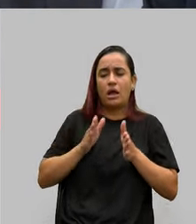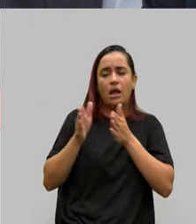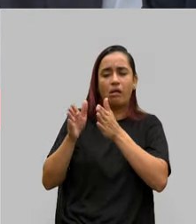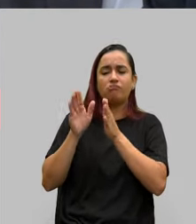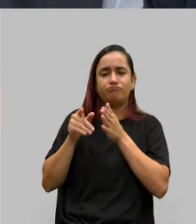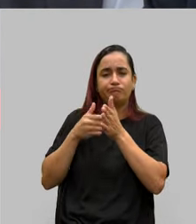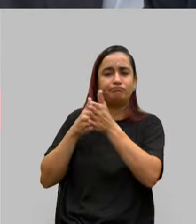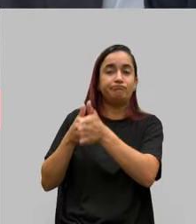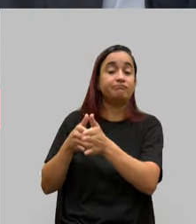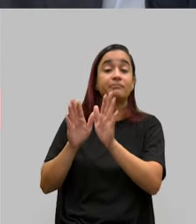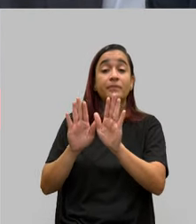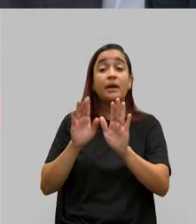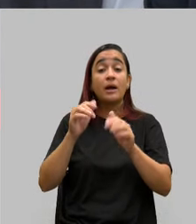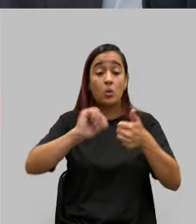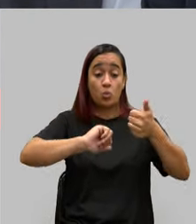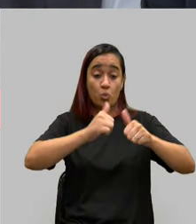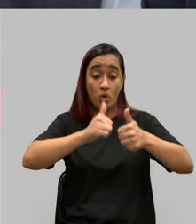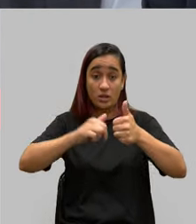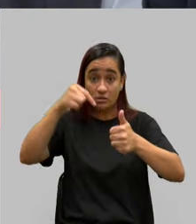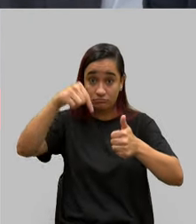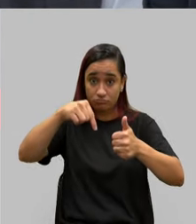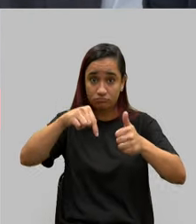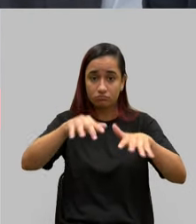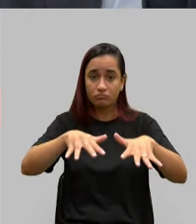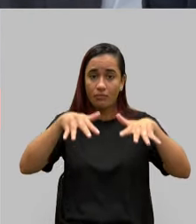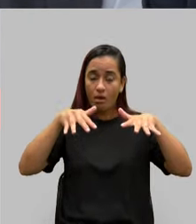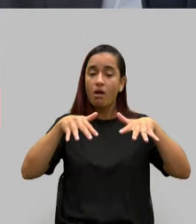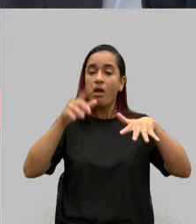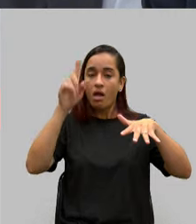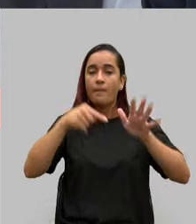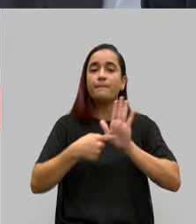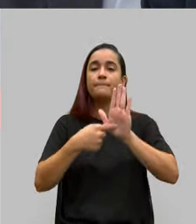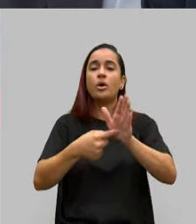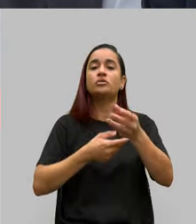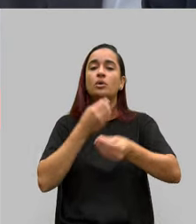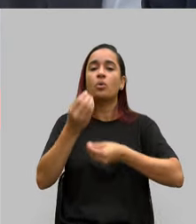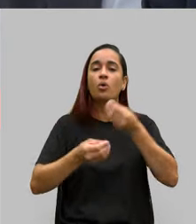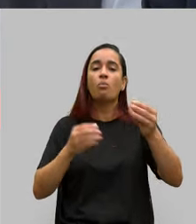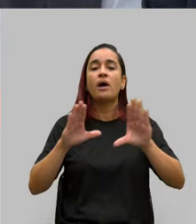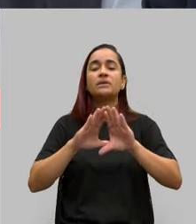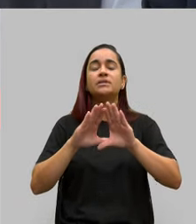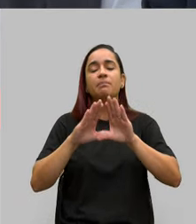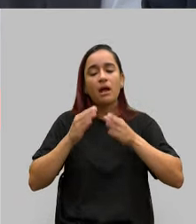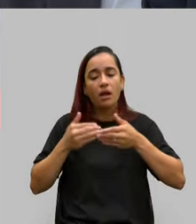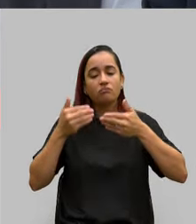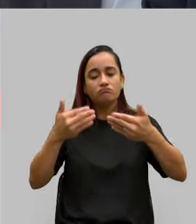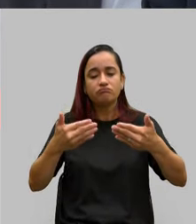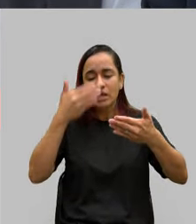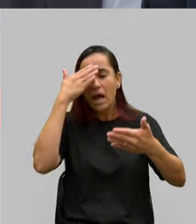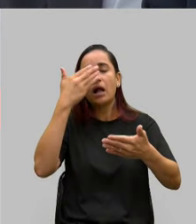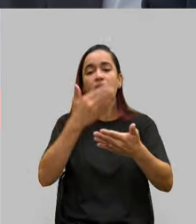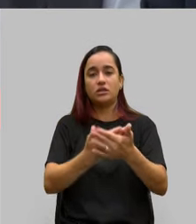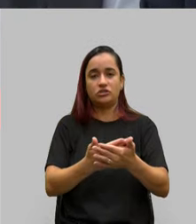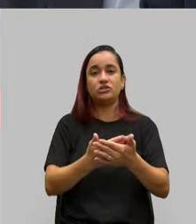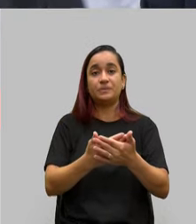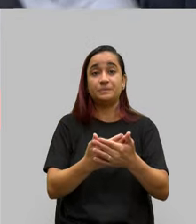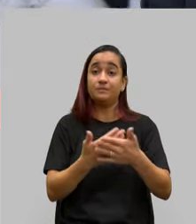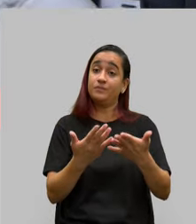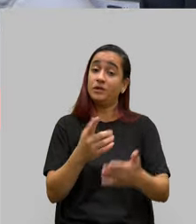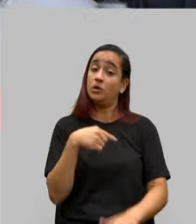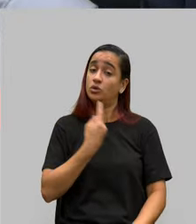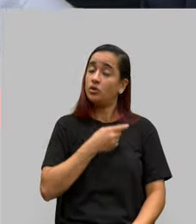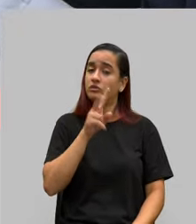qualidade realmente do evento ela mostra que esse é o caminho que a assembleia tá lidando e daqui eu acredito né que nós vamos ter frutos